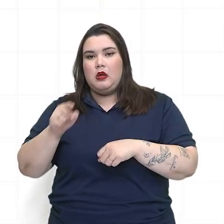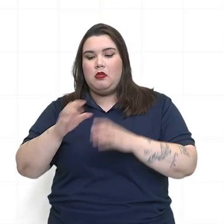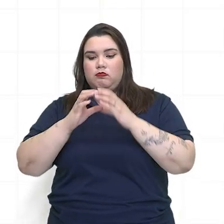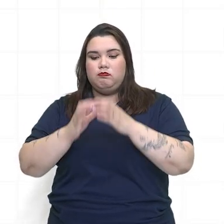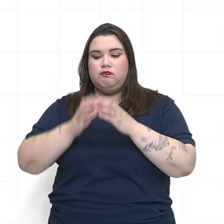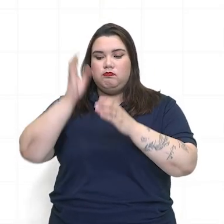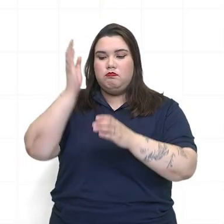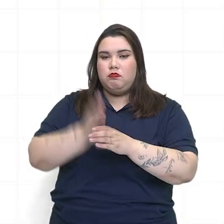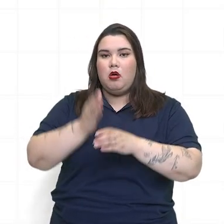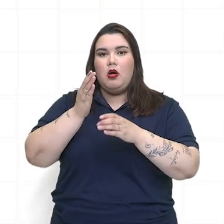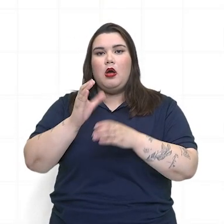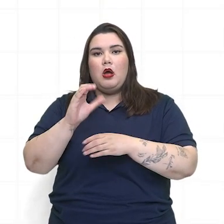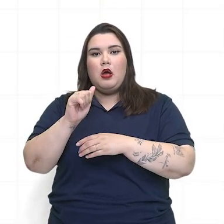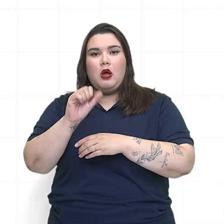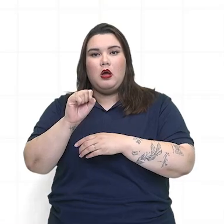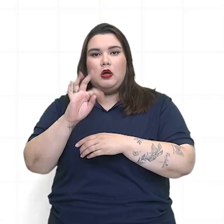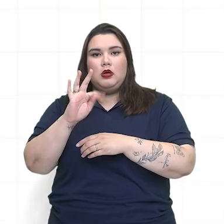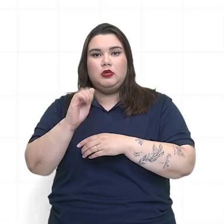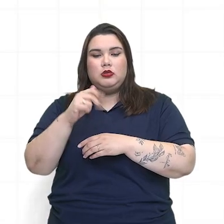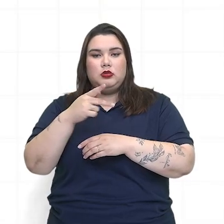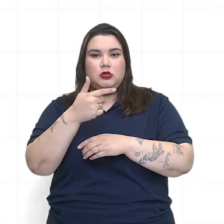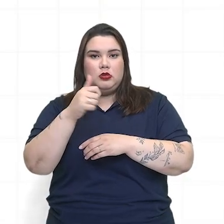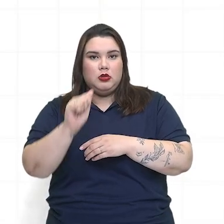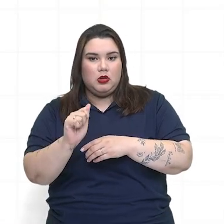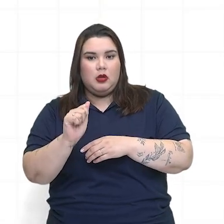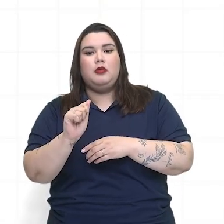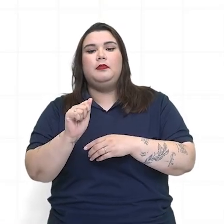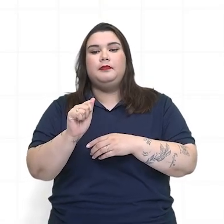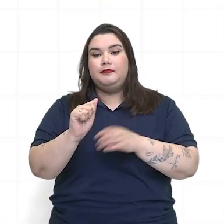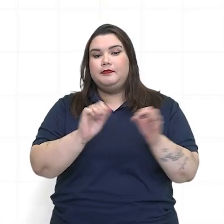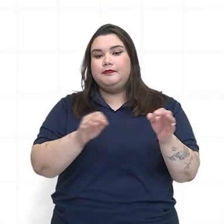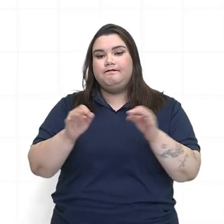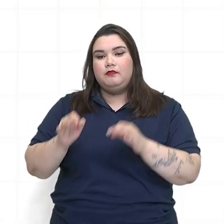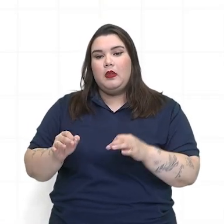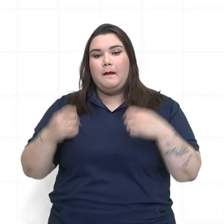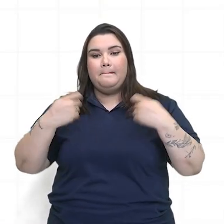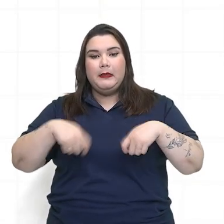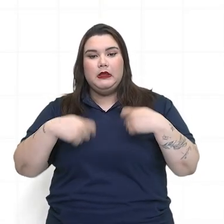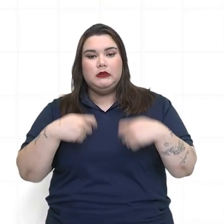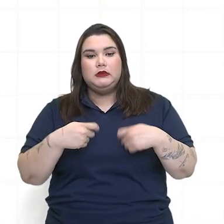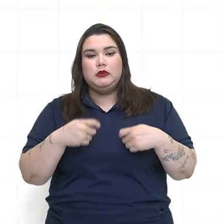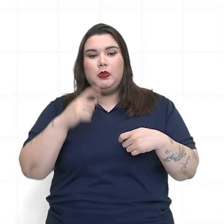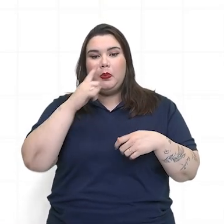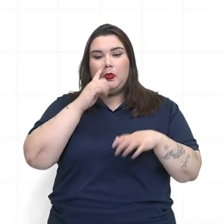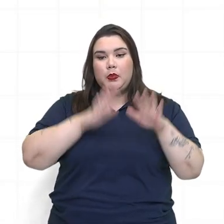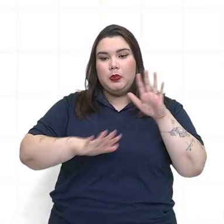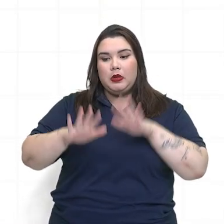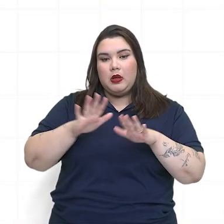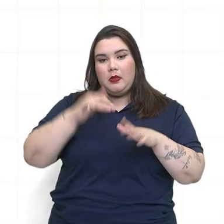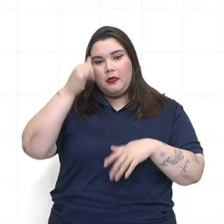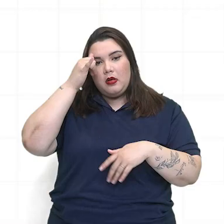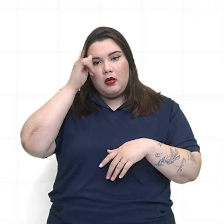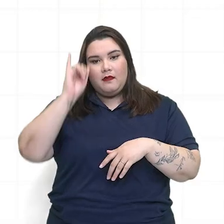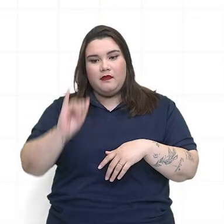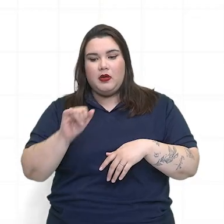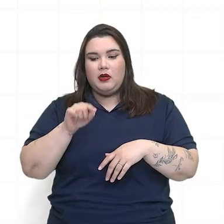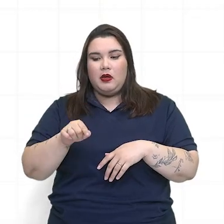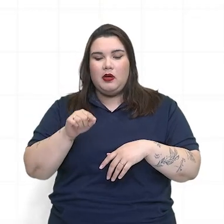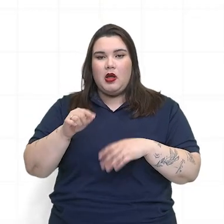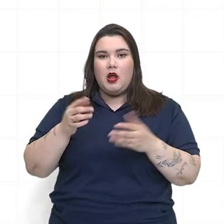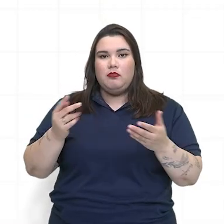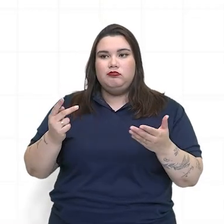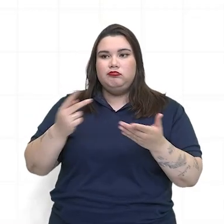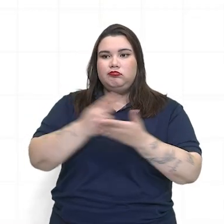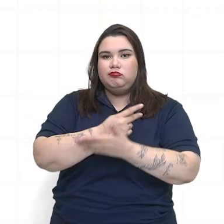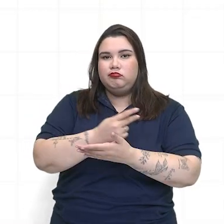Amazônia, conhecida por alguns como castanha do Brasil ou castanha do Pará, devem ter com o produto para evitar sua